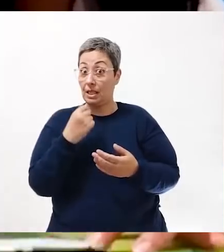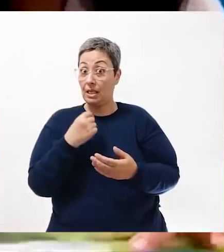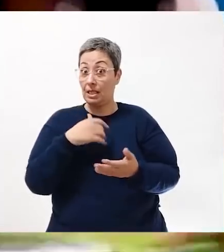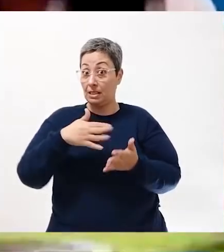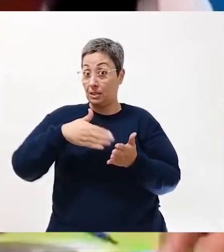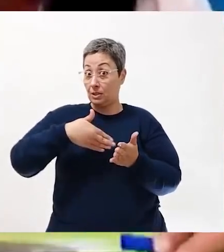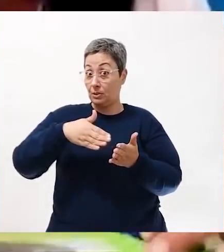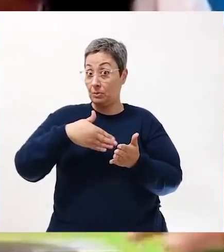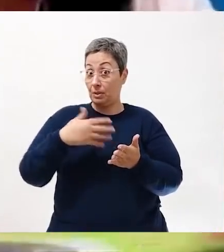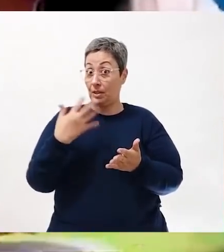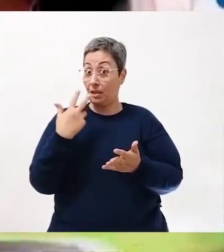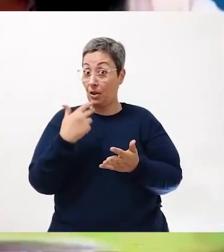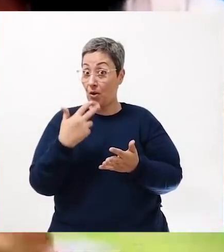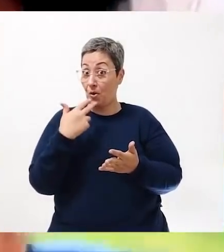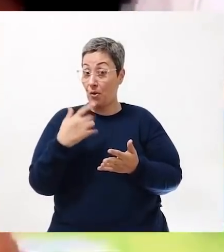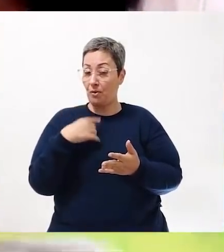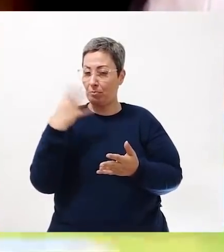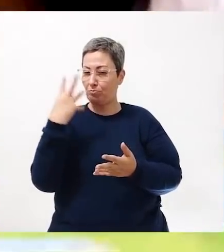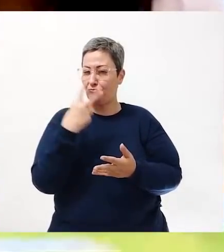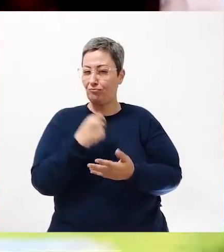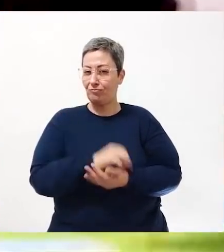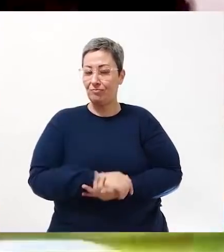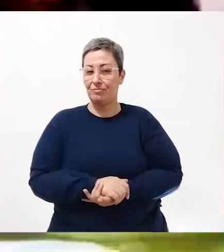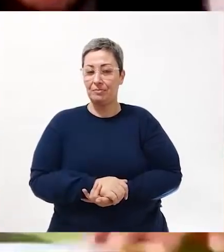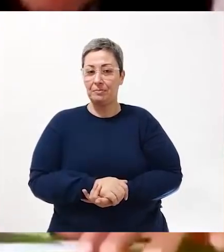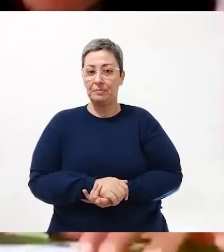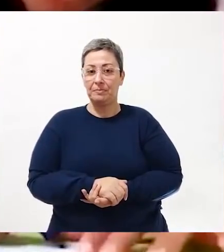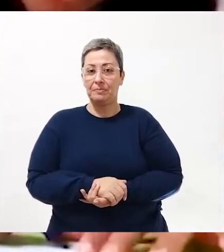Não esquece de pintar, para ficar bem bonitinho, tá?